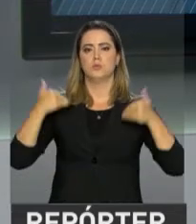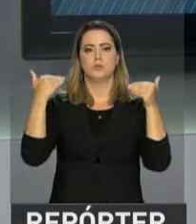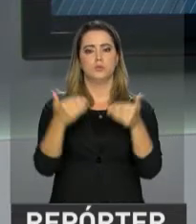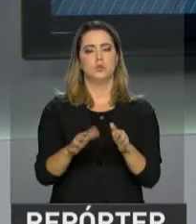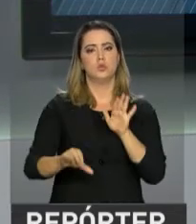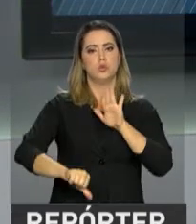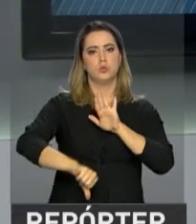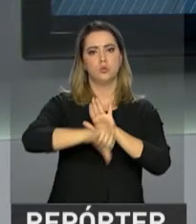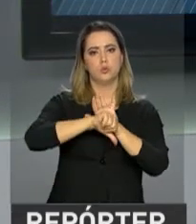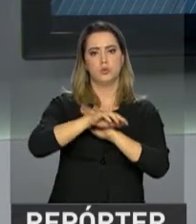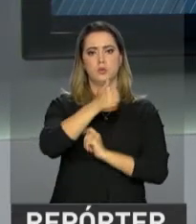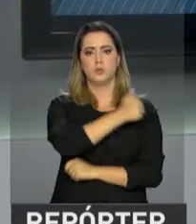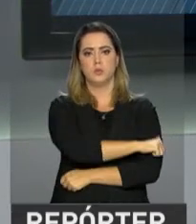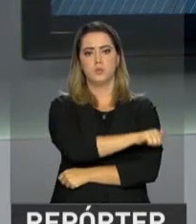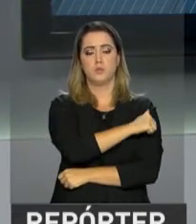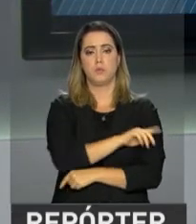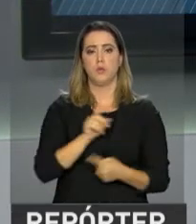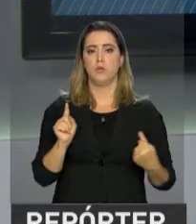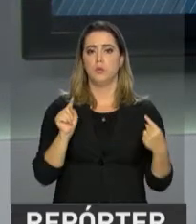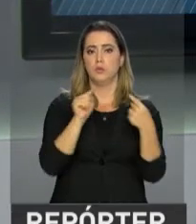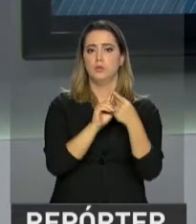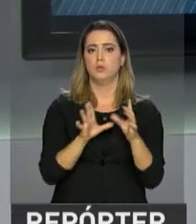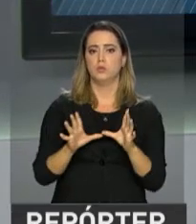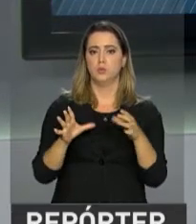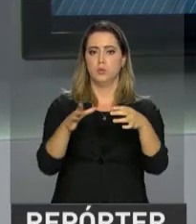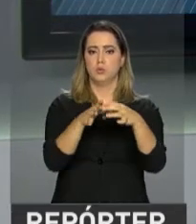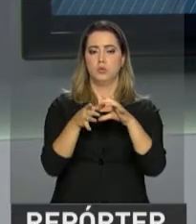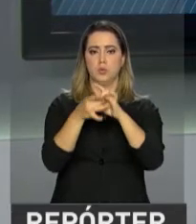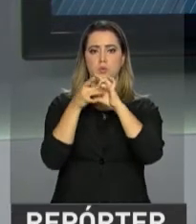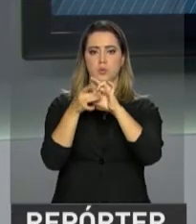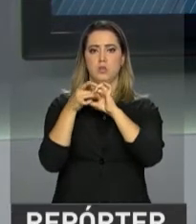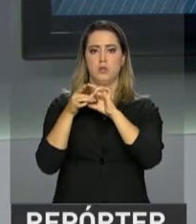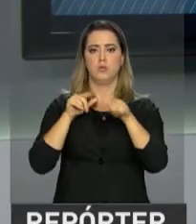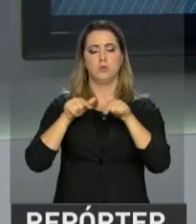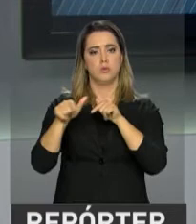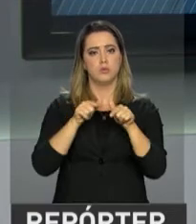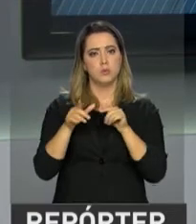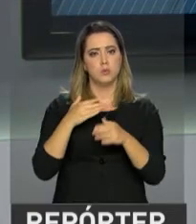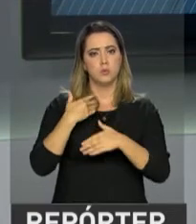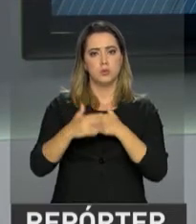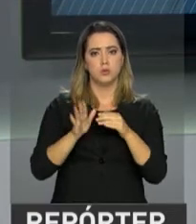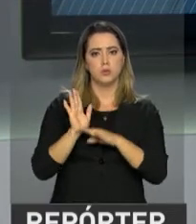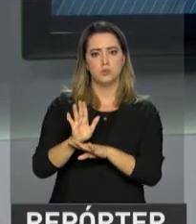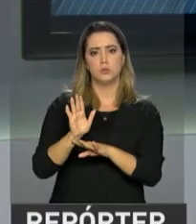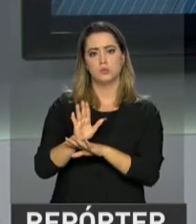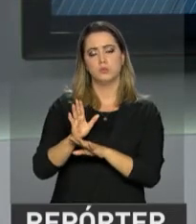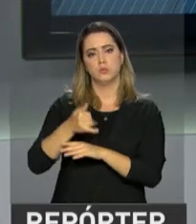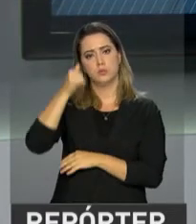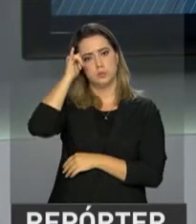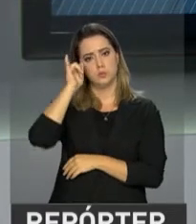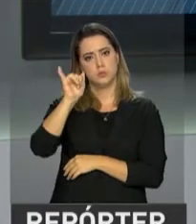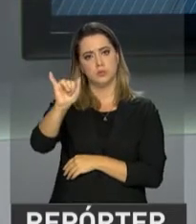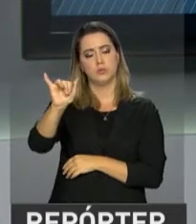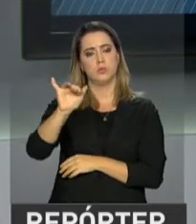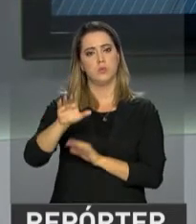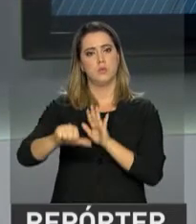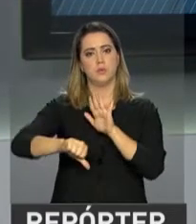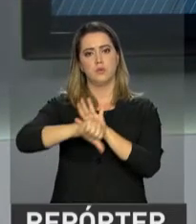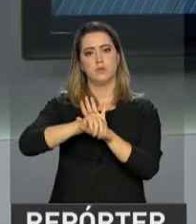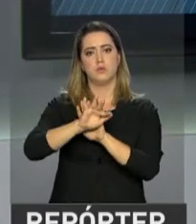no estado do rio de janeiro o objetivo é formar uma rede de atuação conjunta que auxilie no combate a crimes